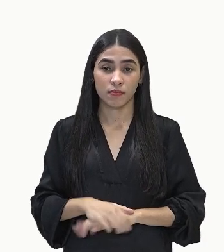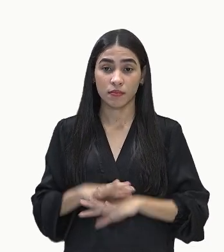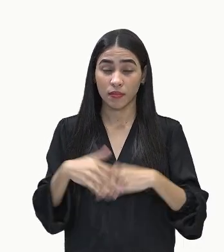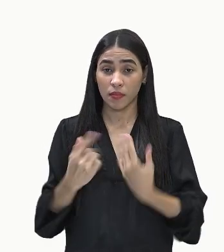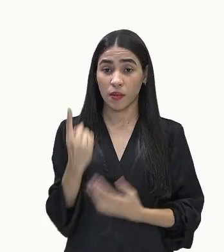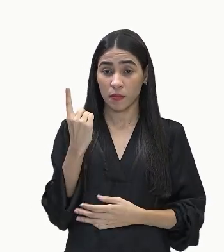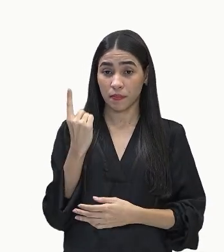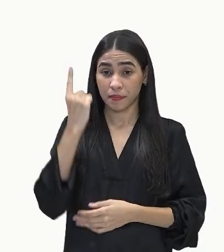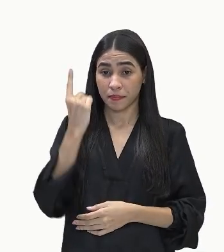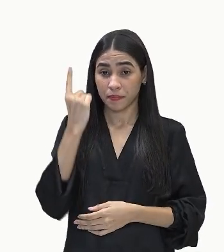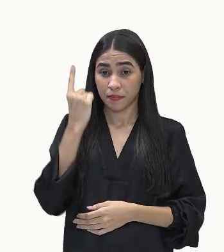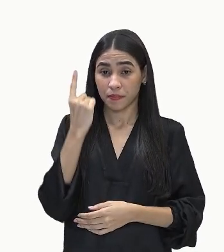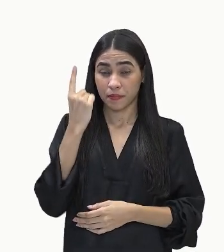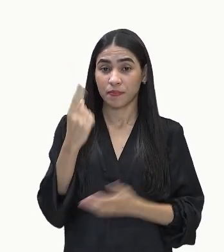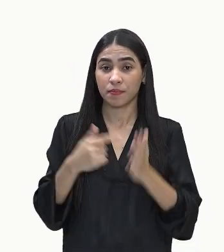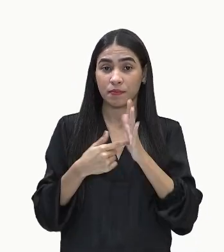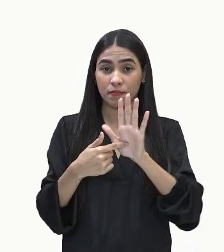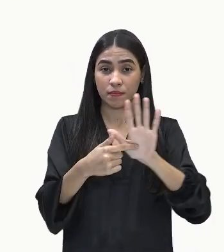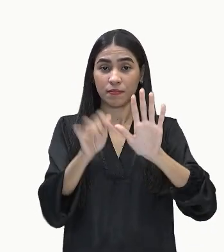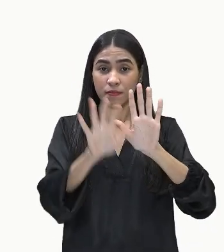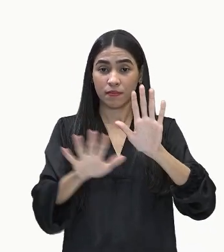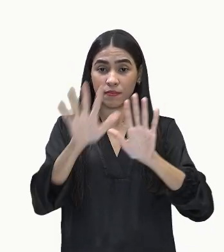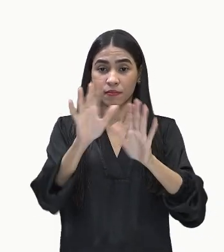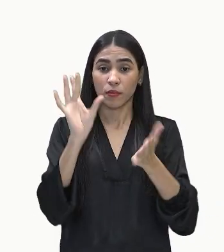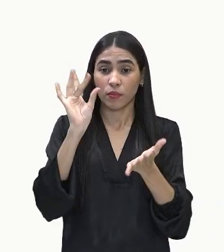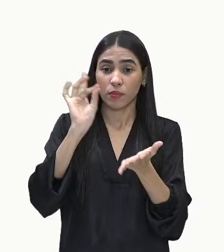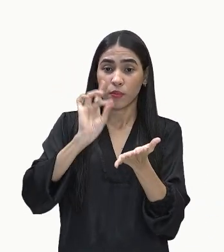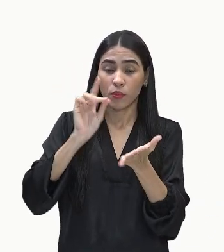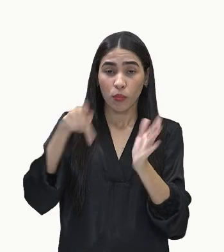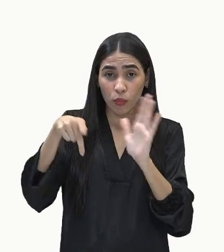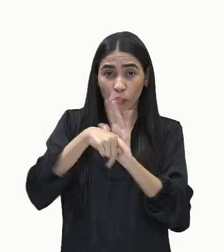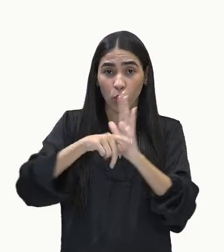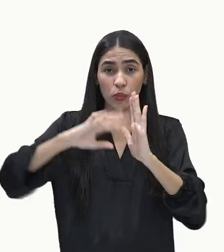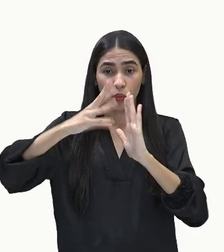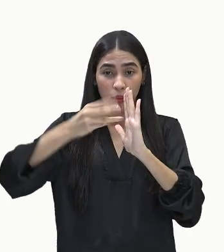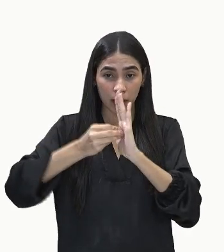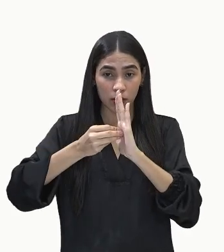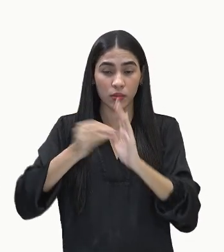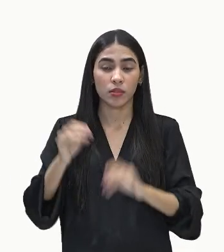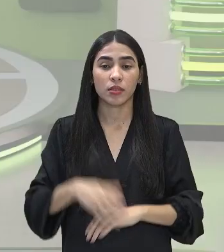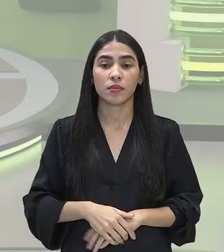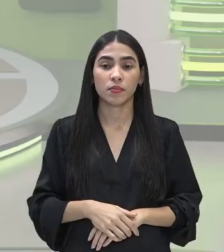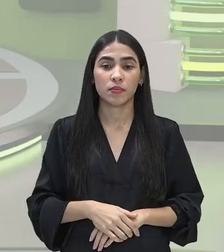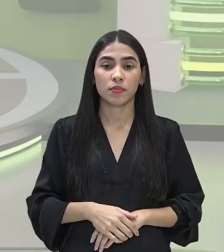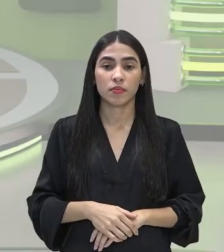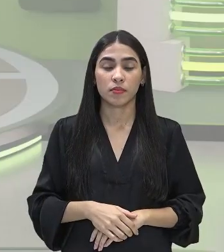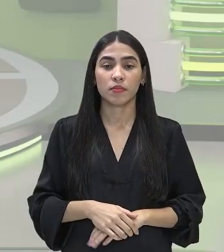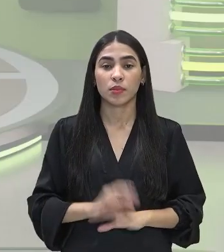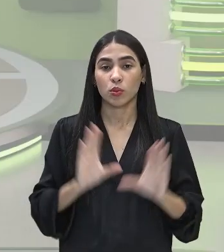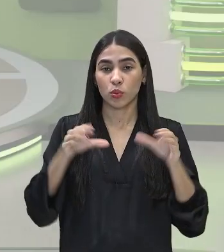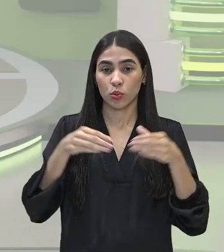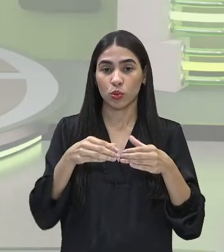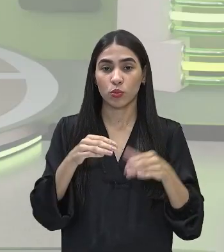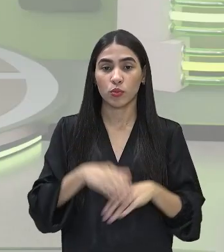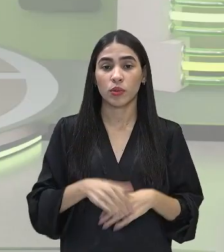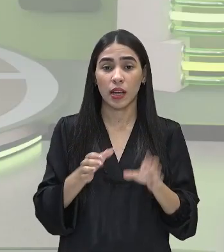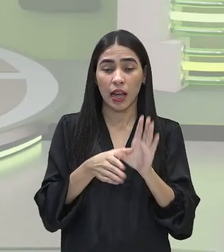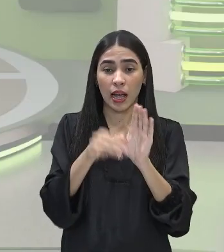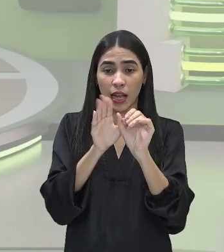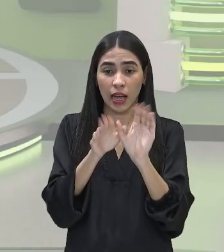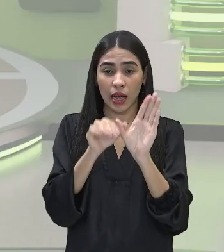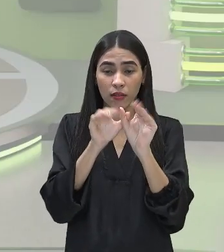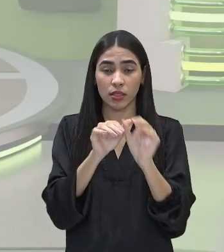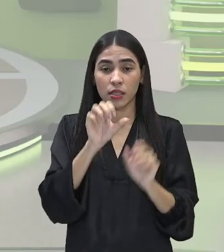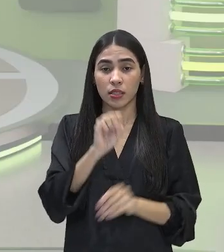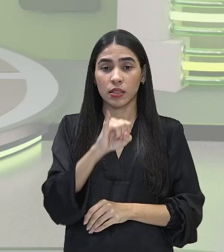essas aves que eu trouxe para vocês originalmente da Amazônia, elas são classificadas como aves silvestres.